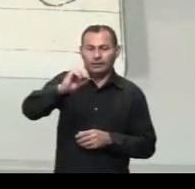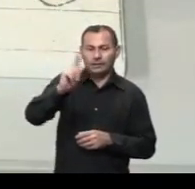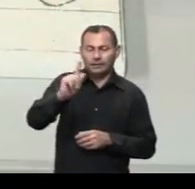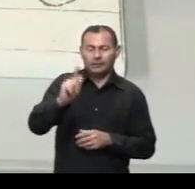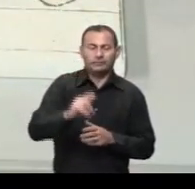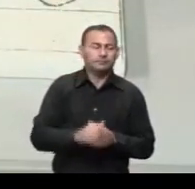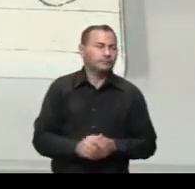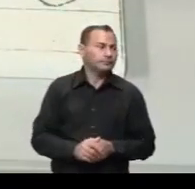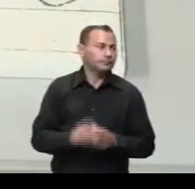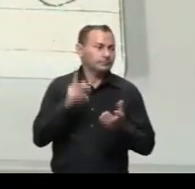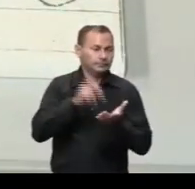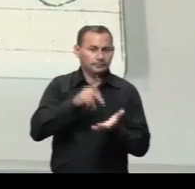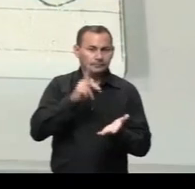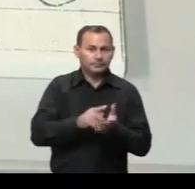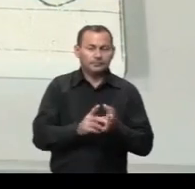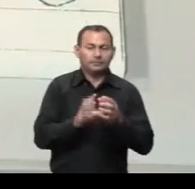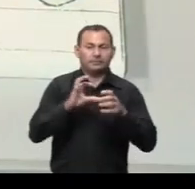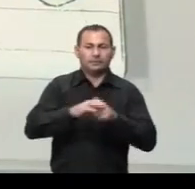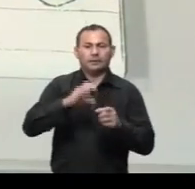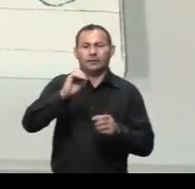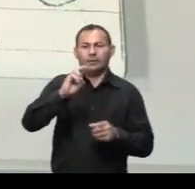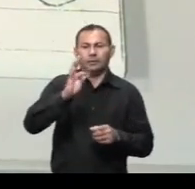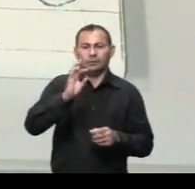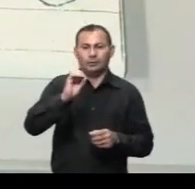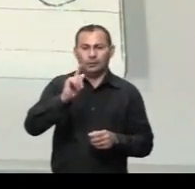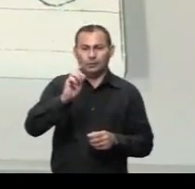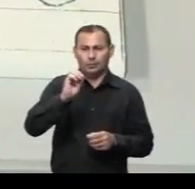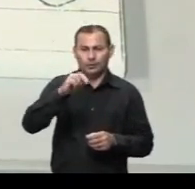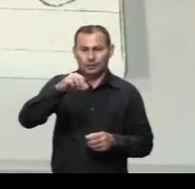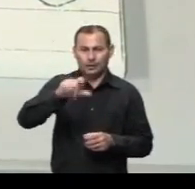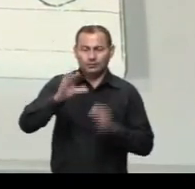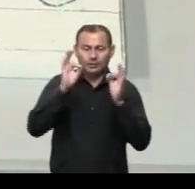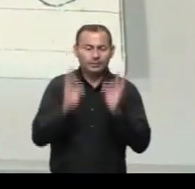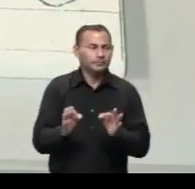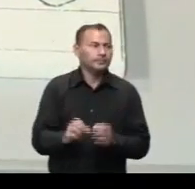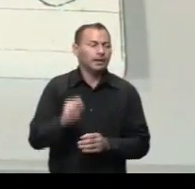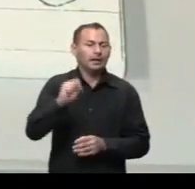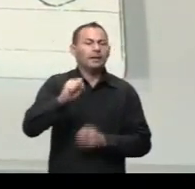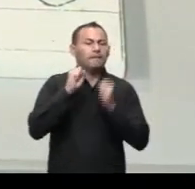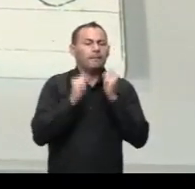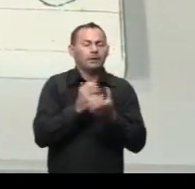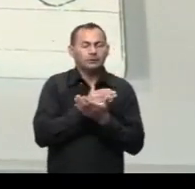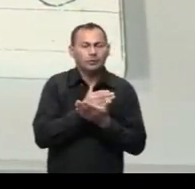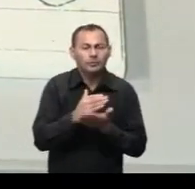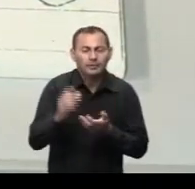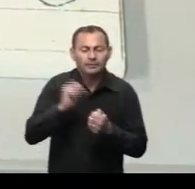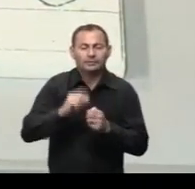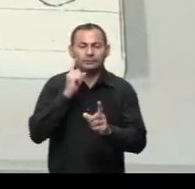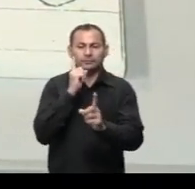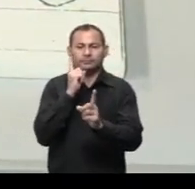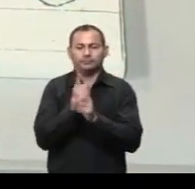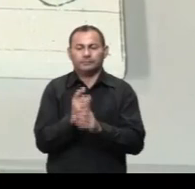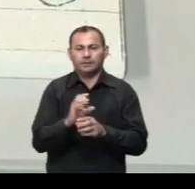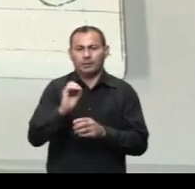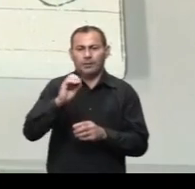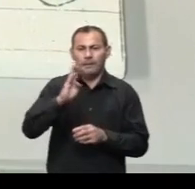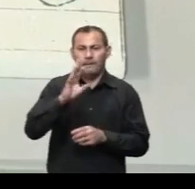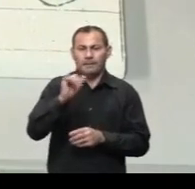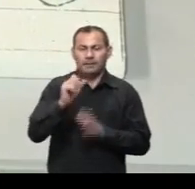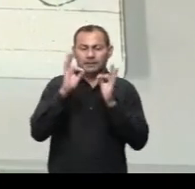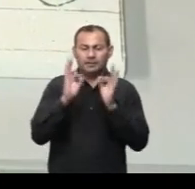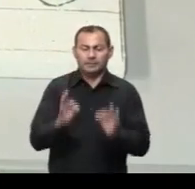aqui está realmente ortogonal, está reto. Tá? Então, aí sim eu posso começar a fazer a locação da minha obra. Então, vamos